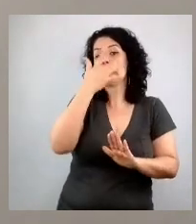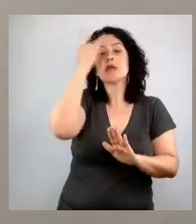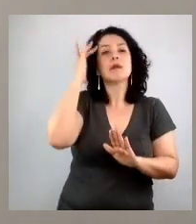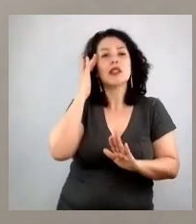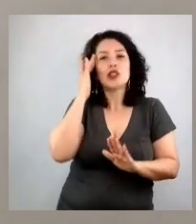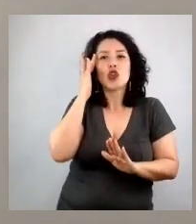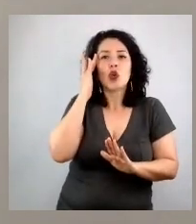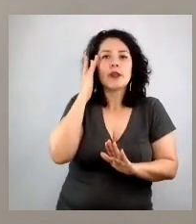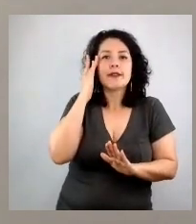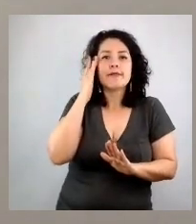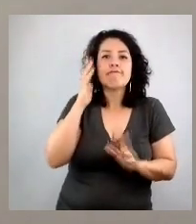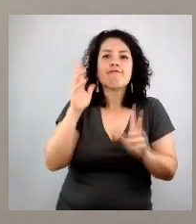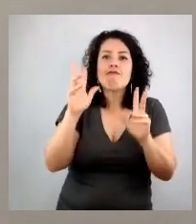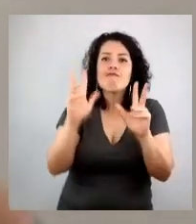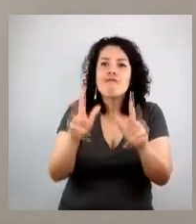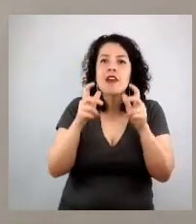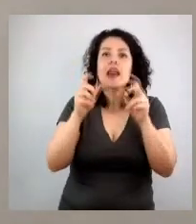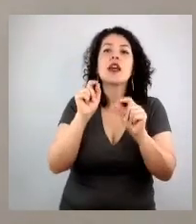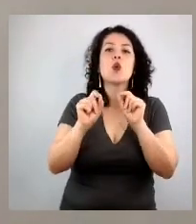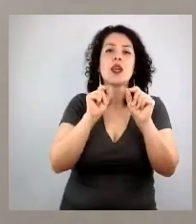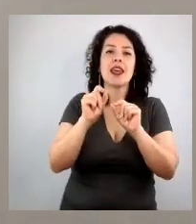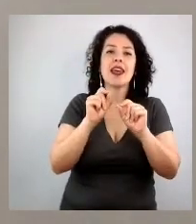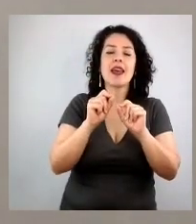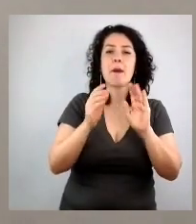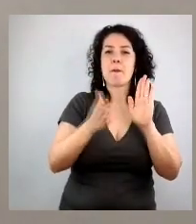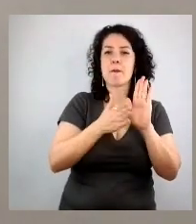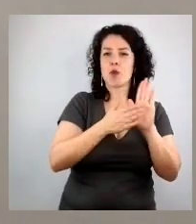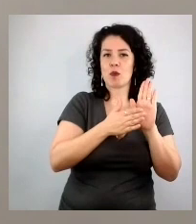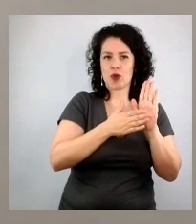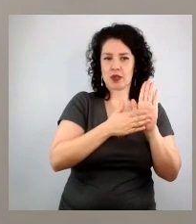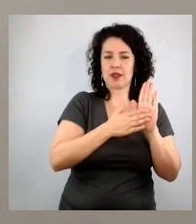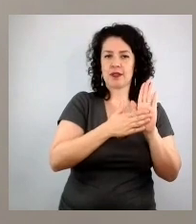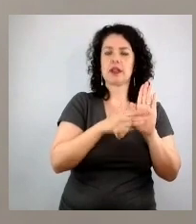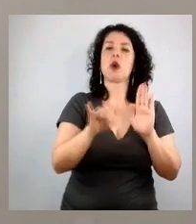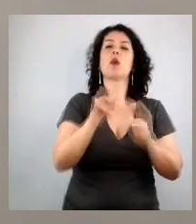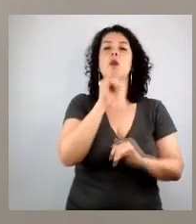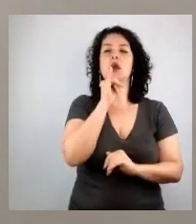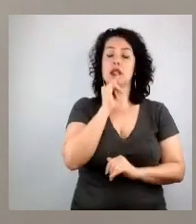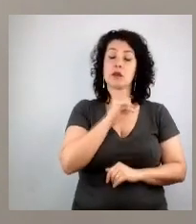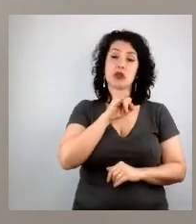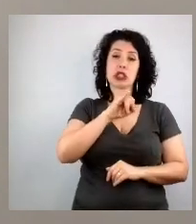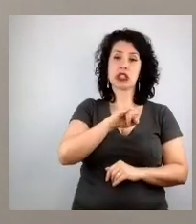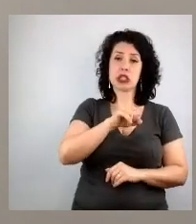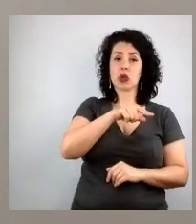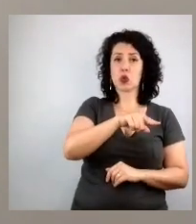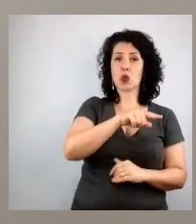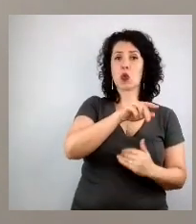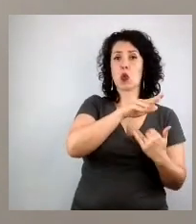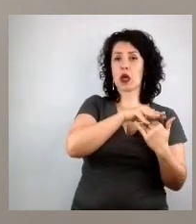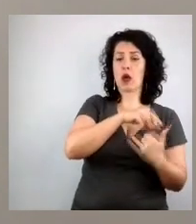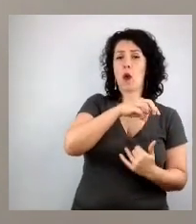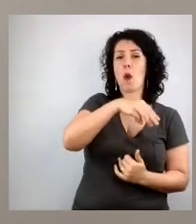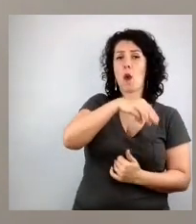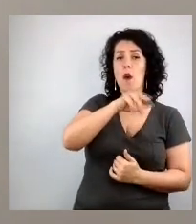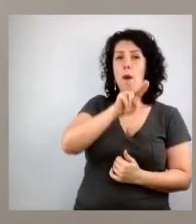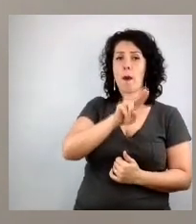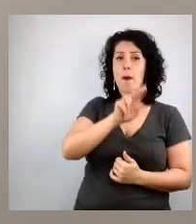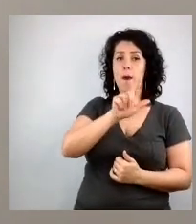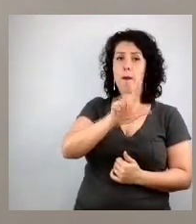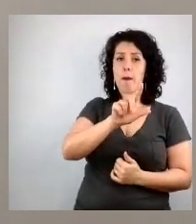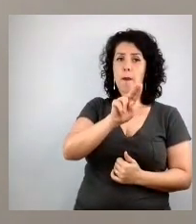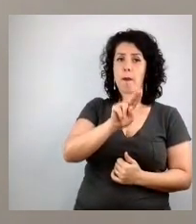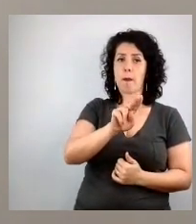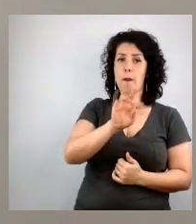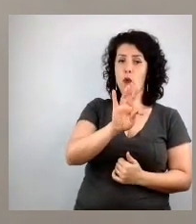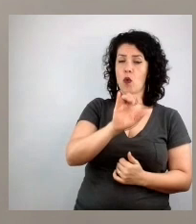exemplo, se o Multishow faz uma M, ou se não se posiciona, ou se não fala do que estão falando, as